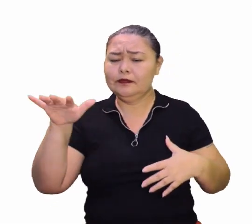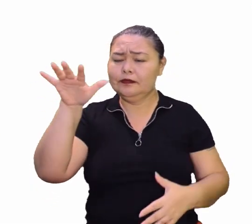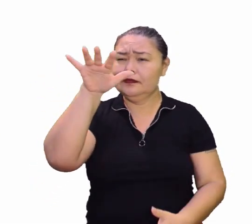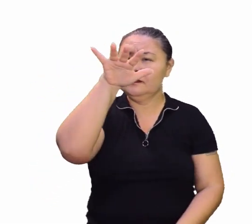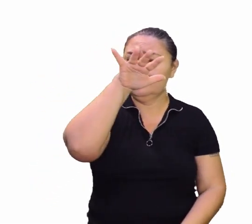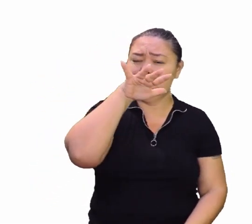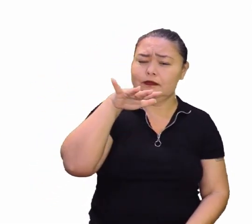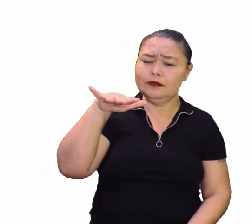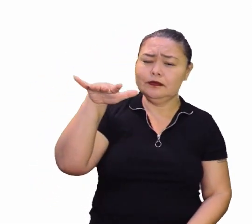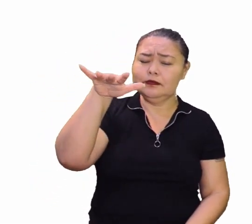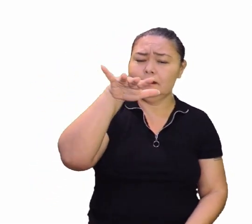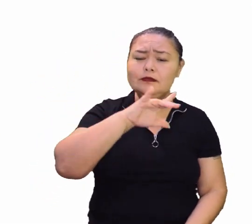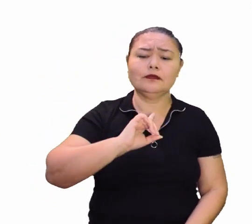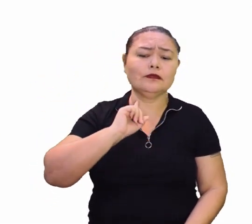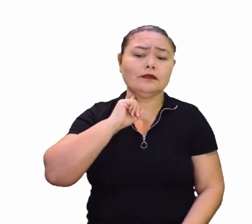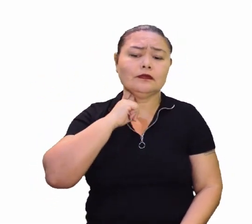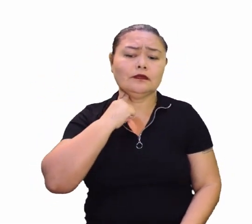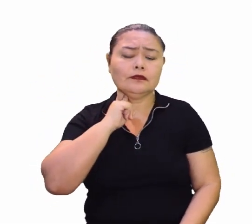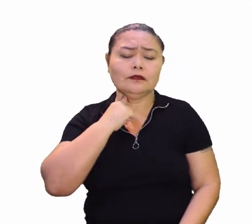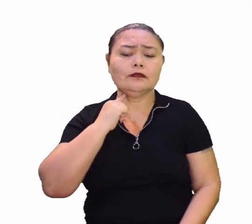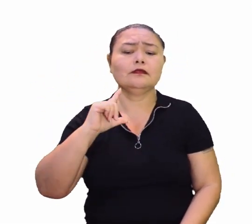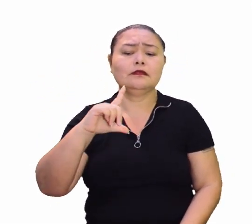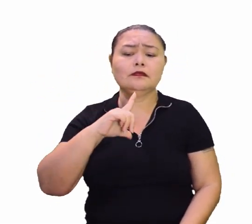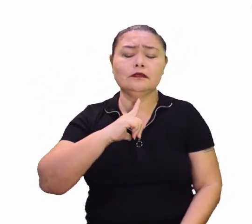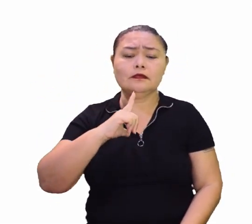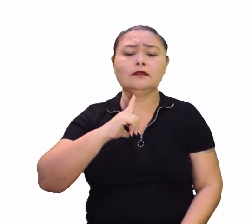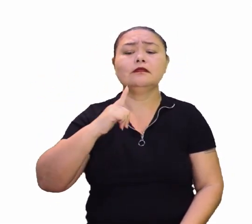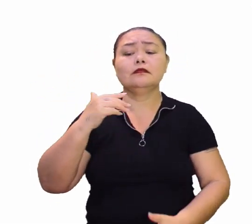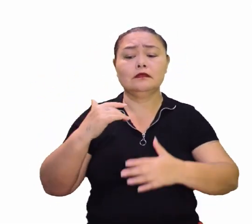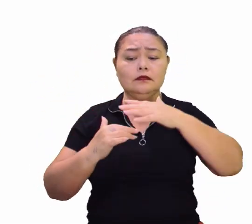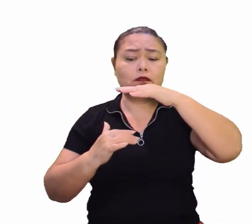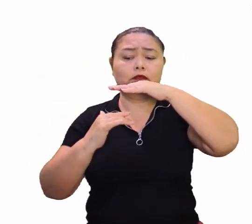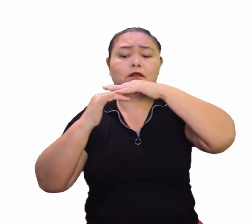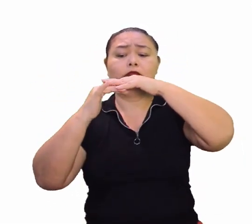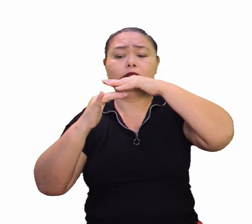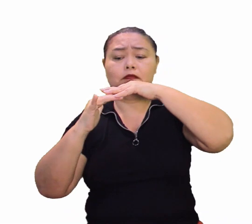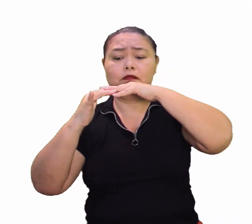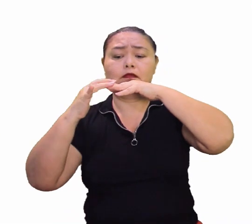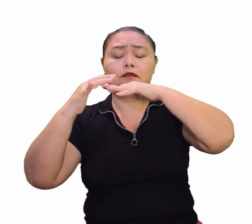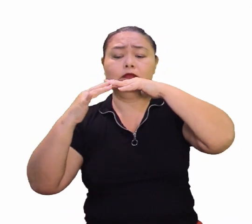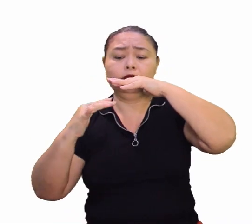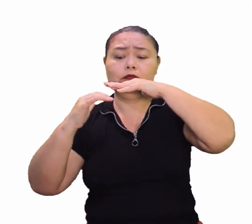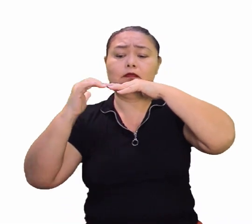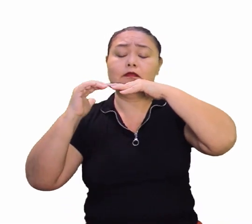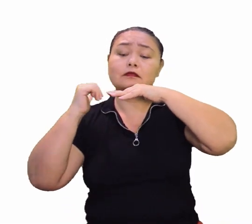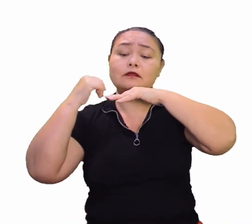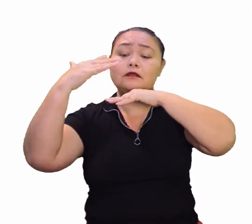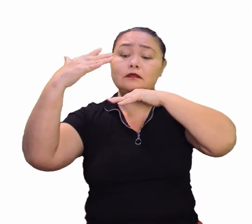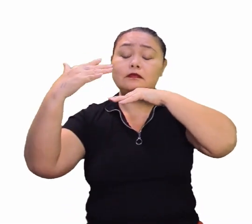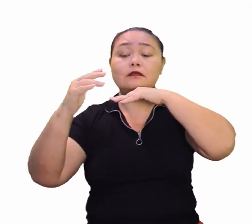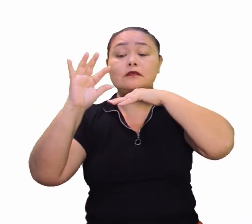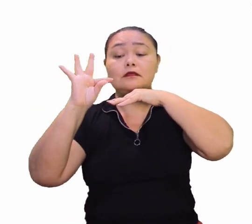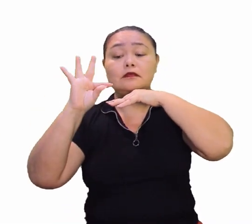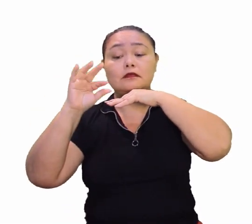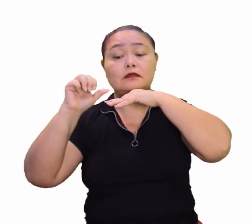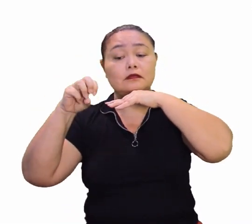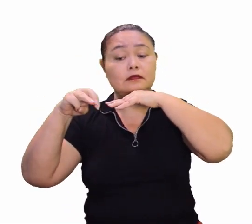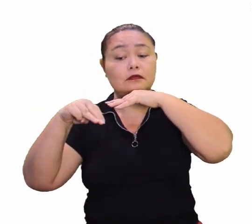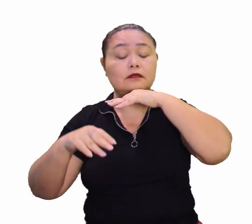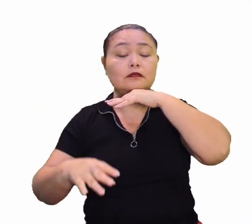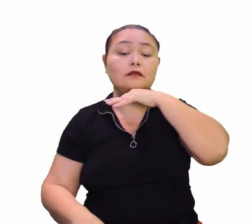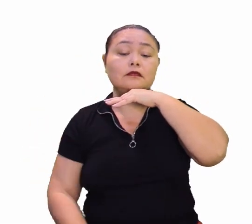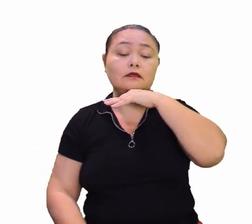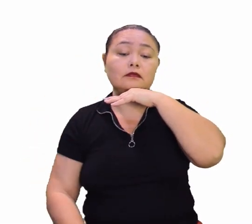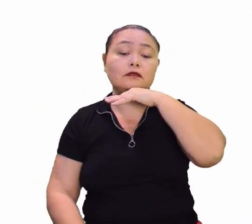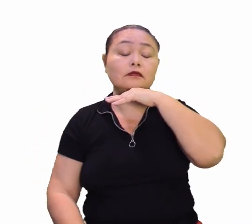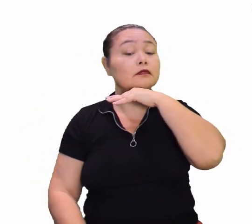aquela camada de poluente que está com dificuldade de ser dissipada para as mais altas atmosferas. Exatamente.